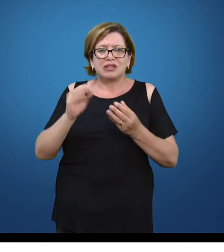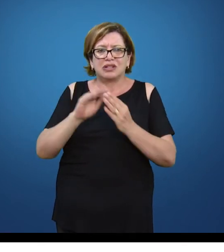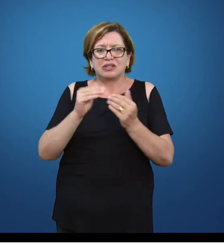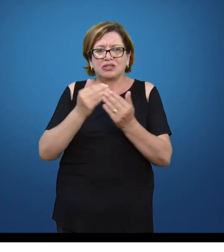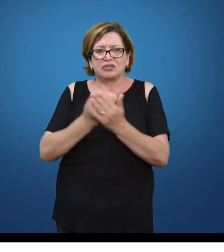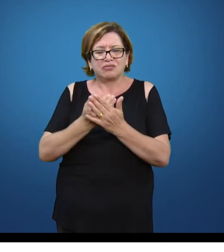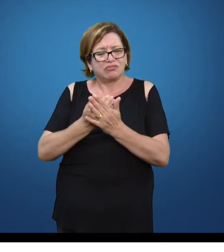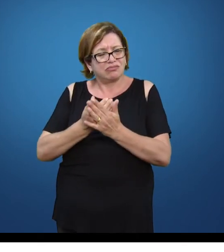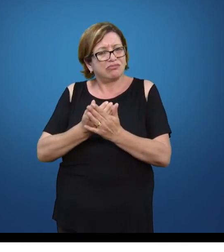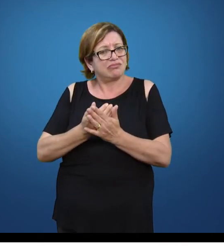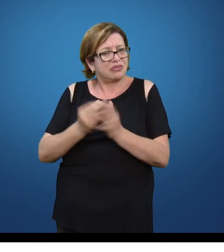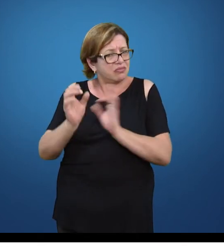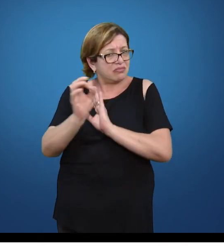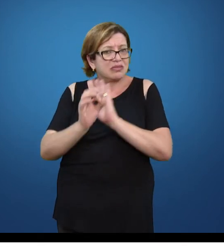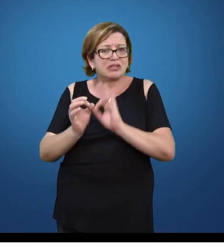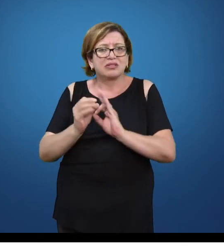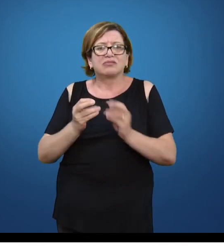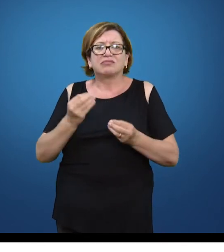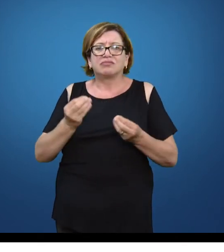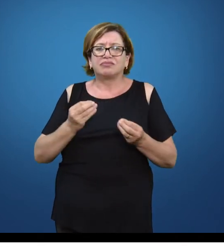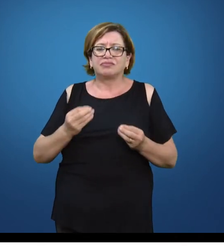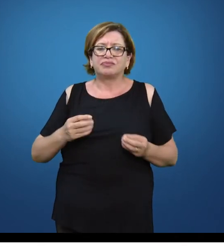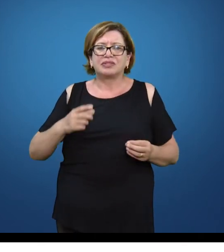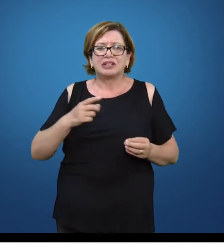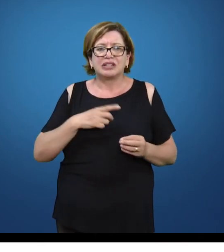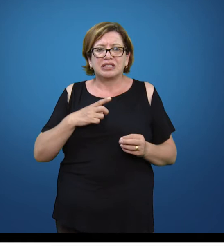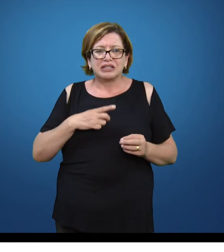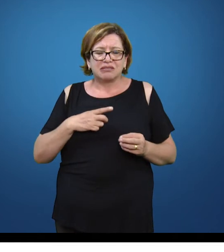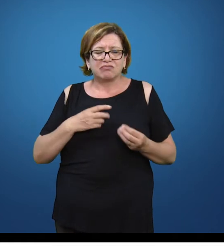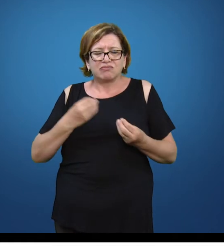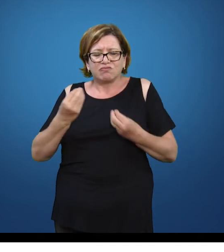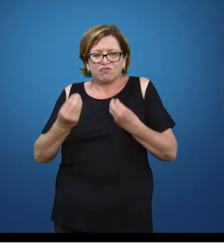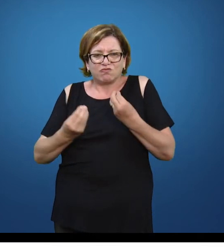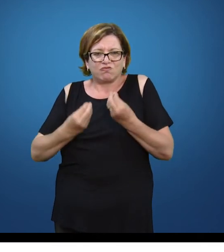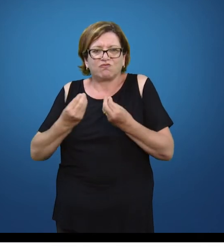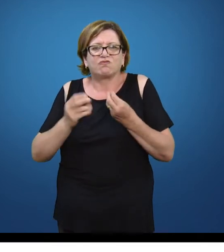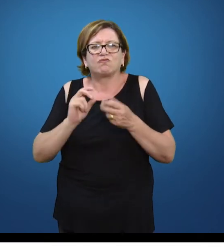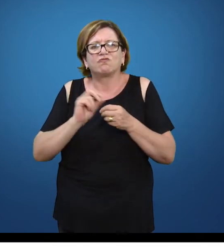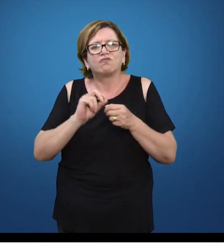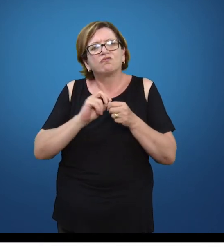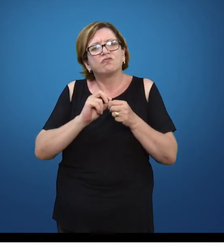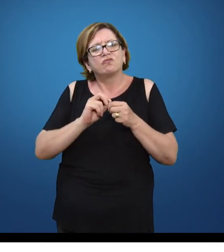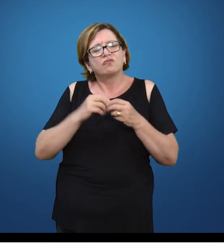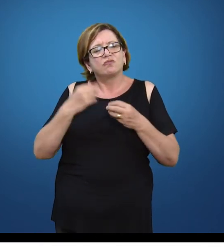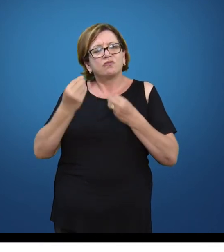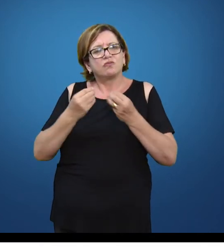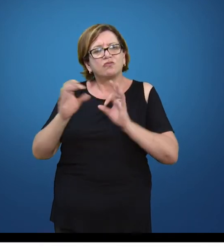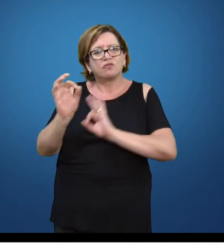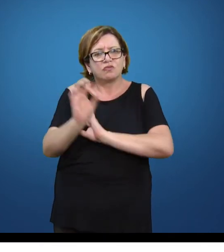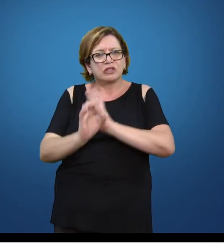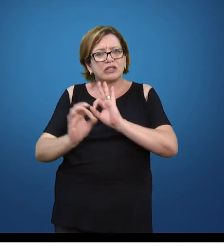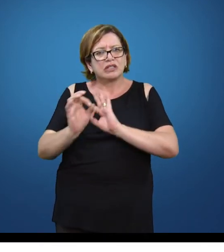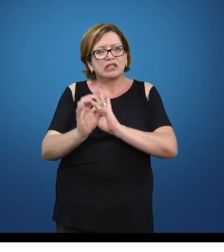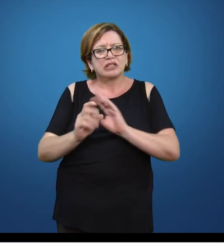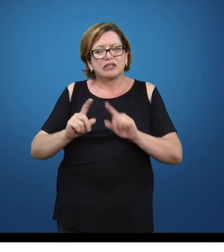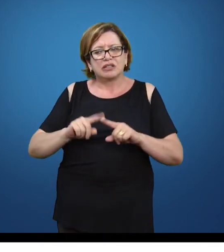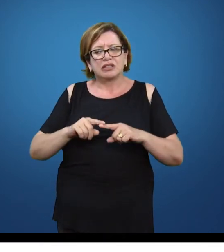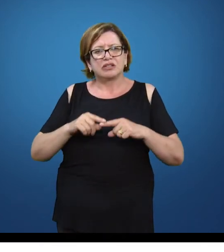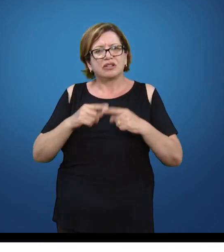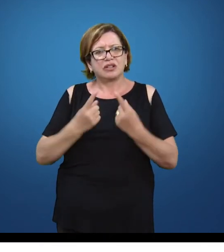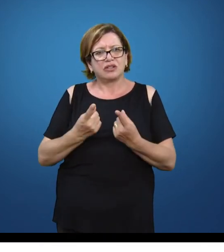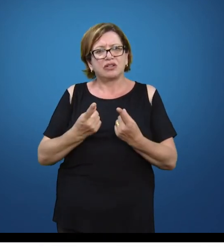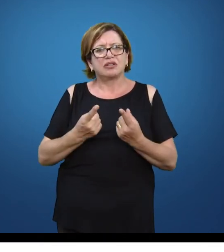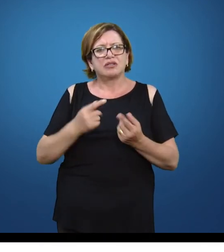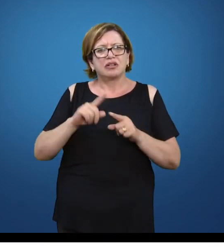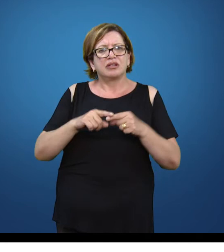aulas intermediárias. Então tem uma flexibilidade na forma de organização, mas